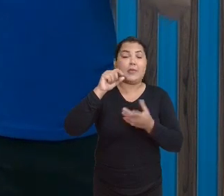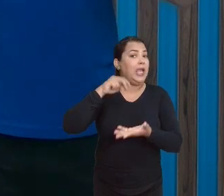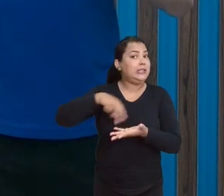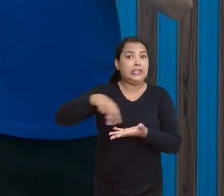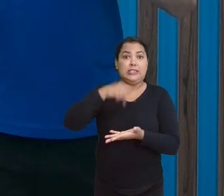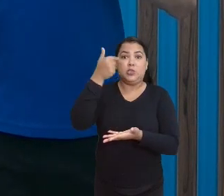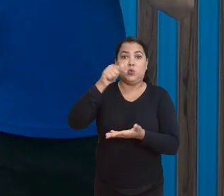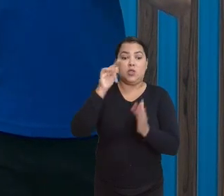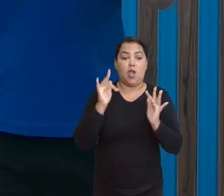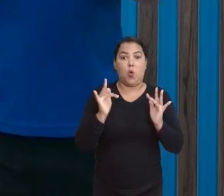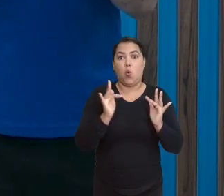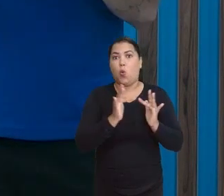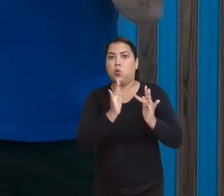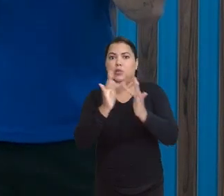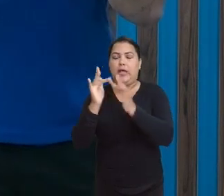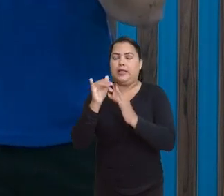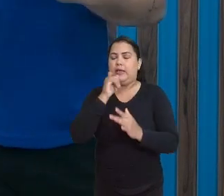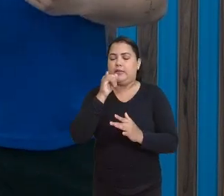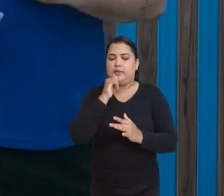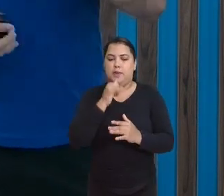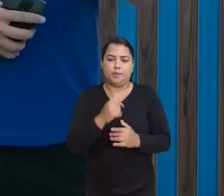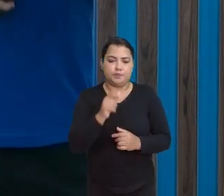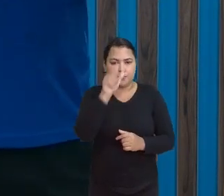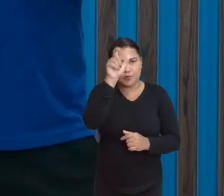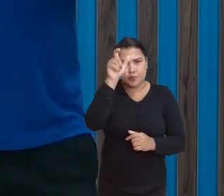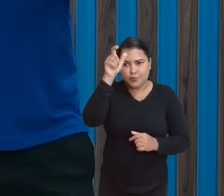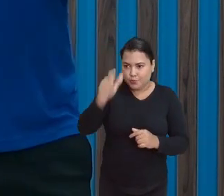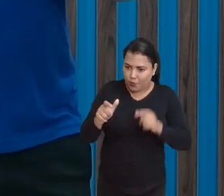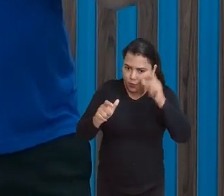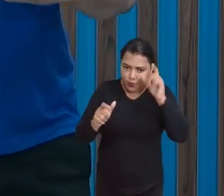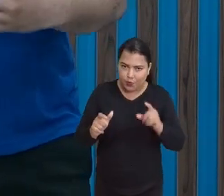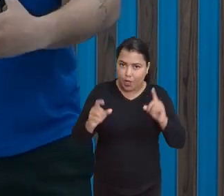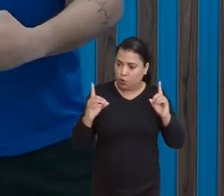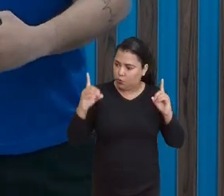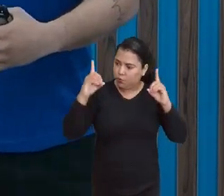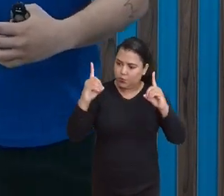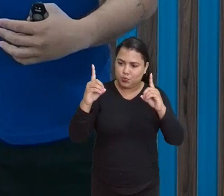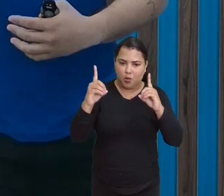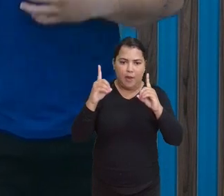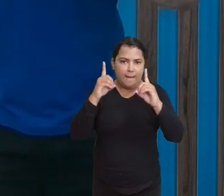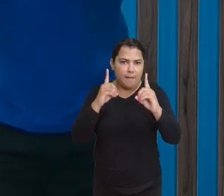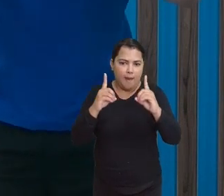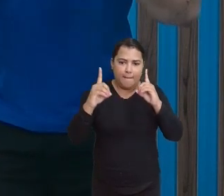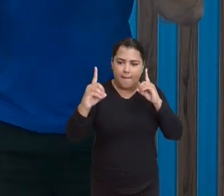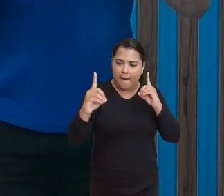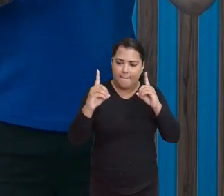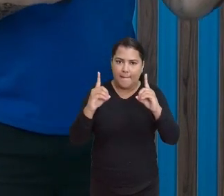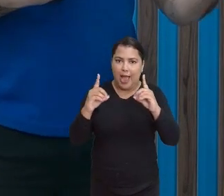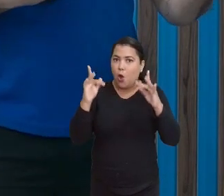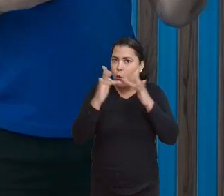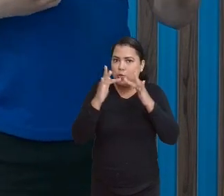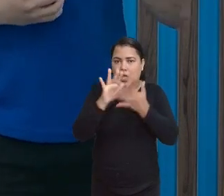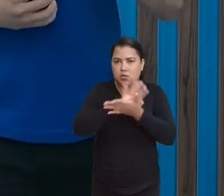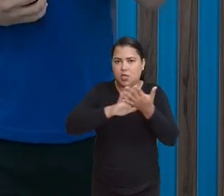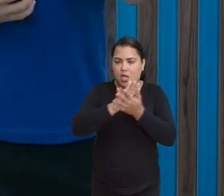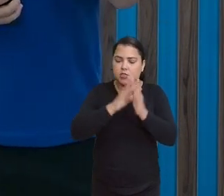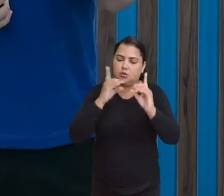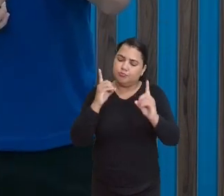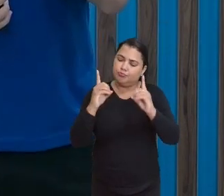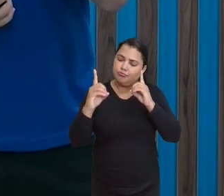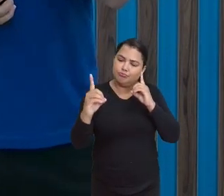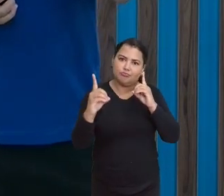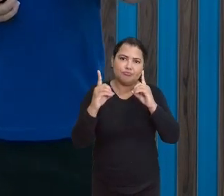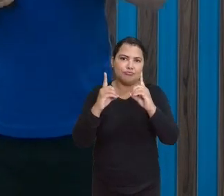tinham contato físico com a outra pessoa que vai dançar junto, né?